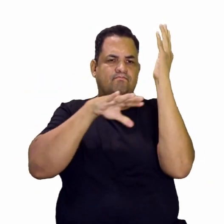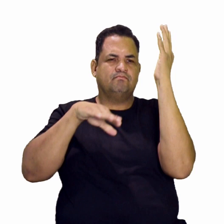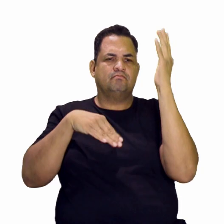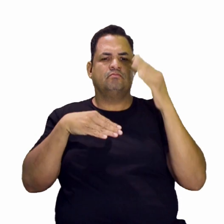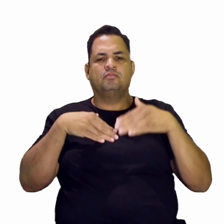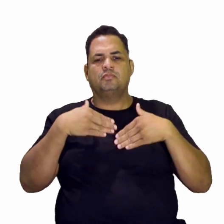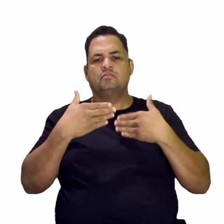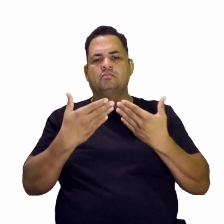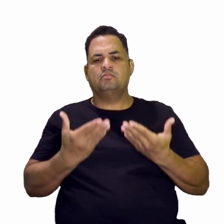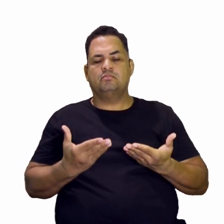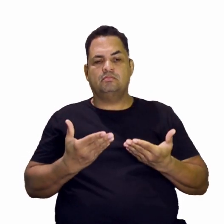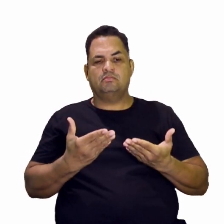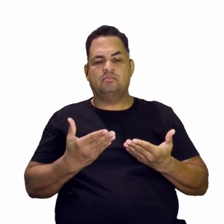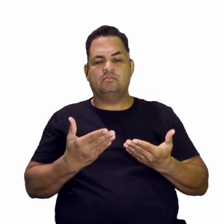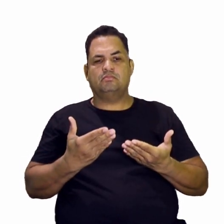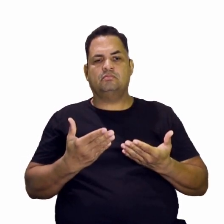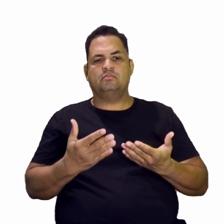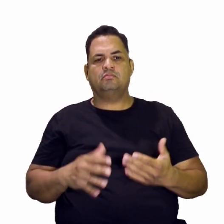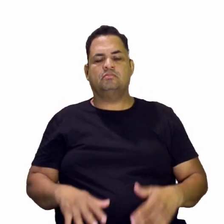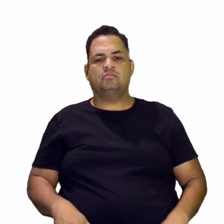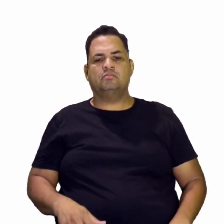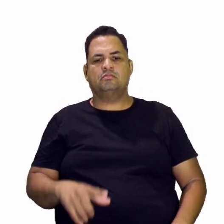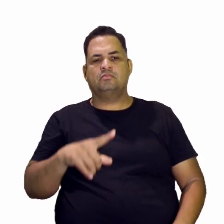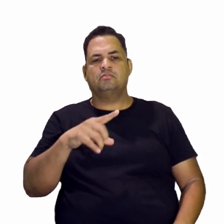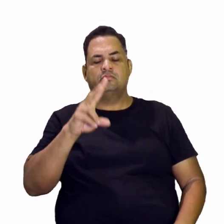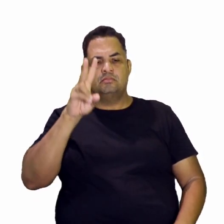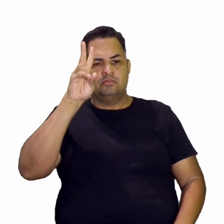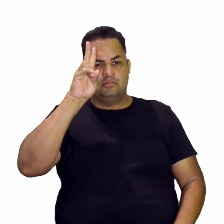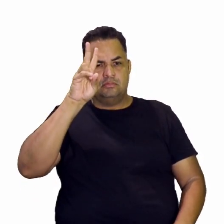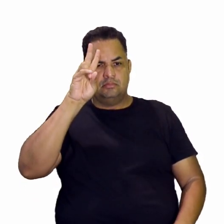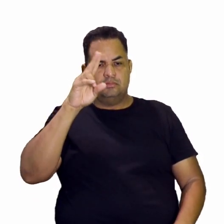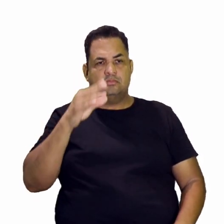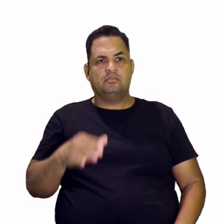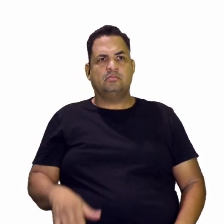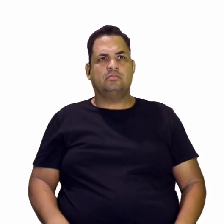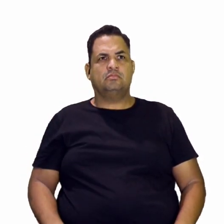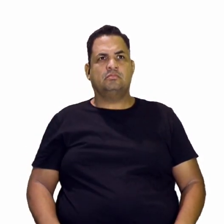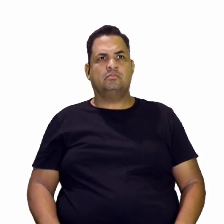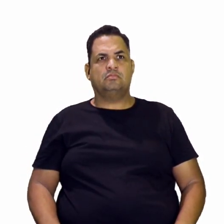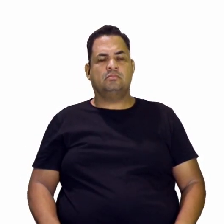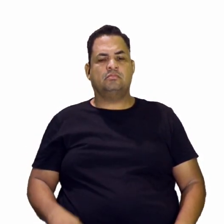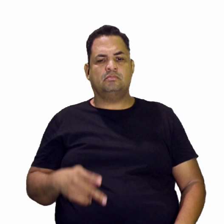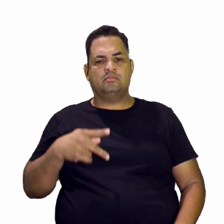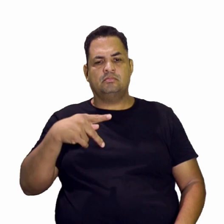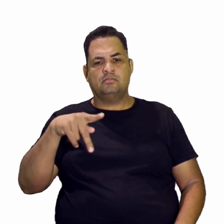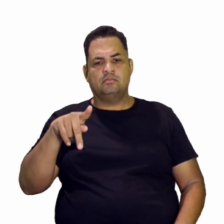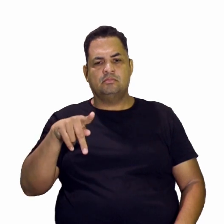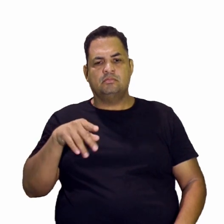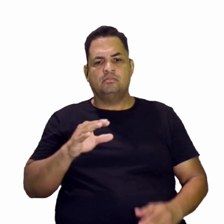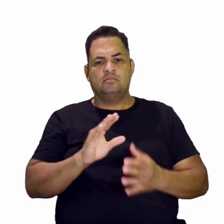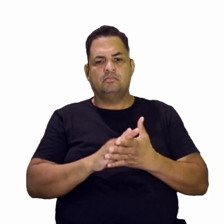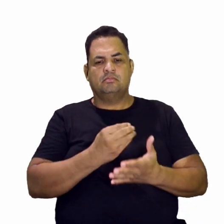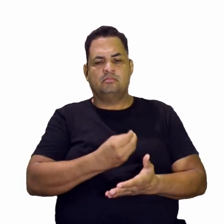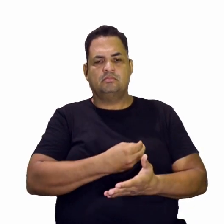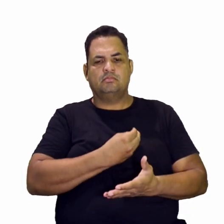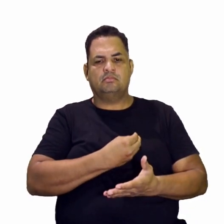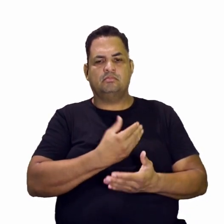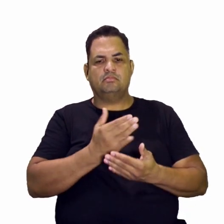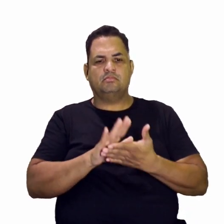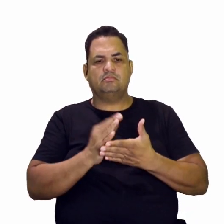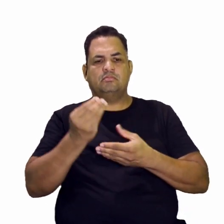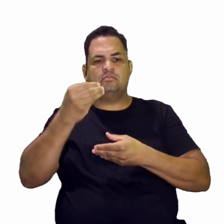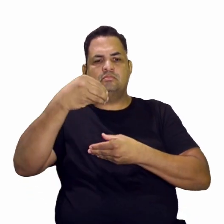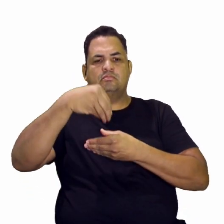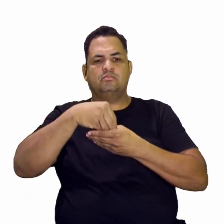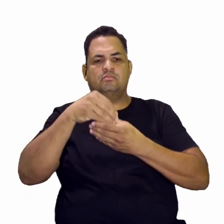quando nós falamos dessa via metabólica, então a gente lembra que para os organismos inseridos